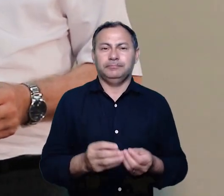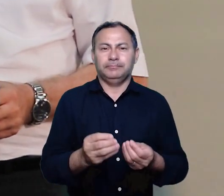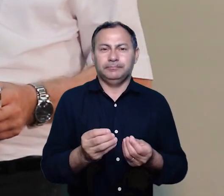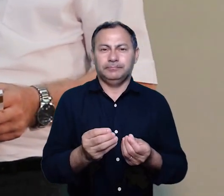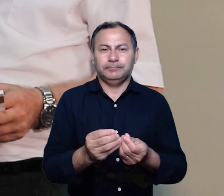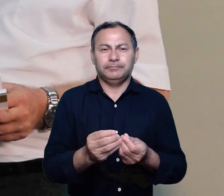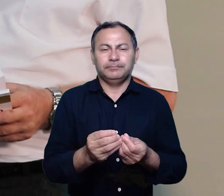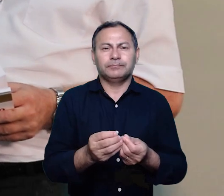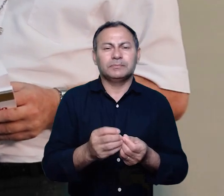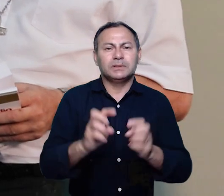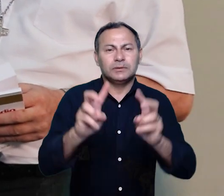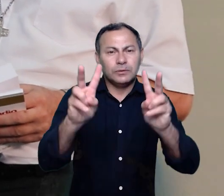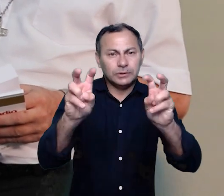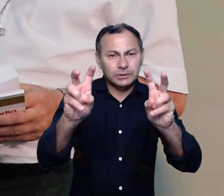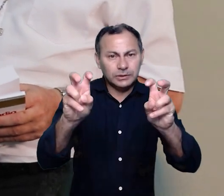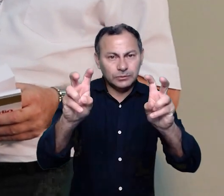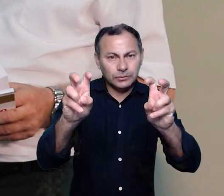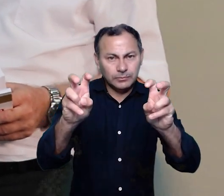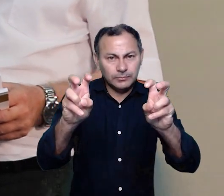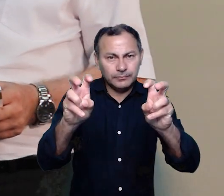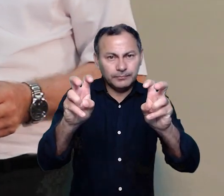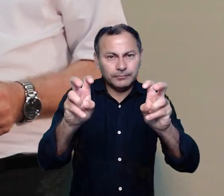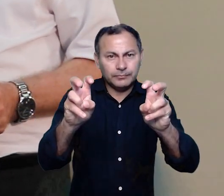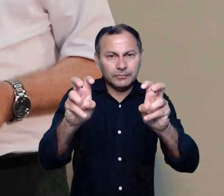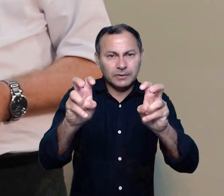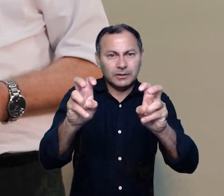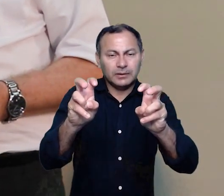E há um subtítulo,